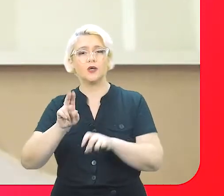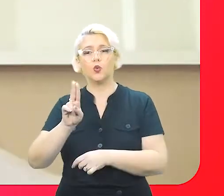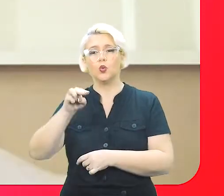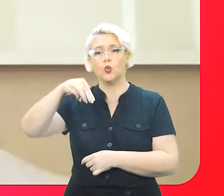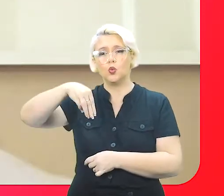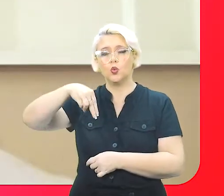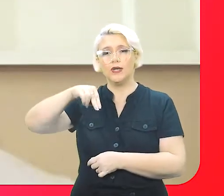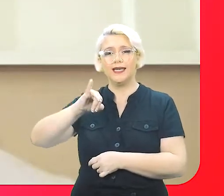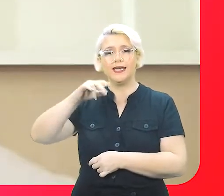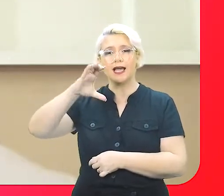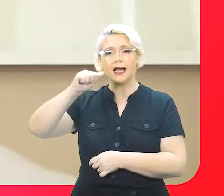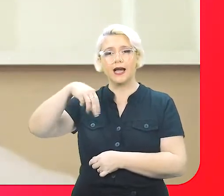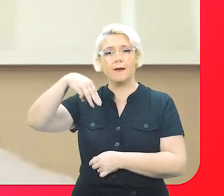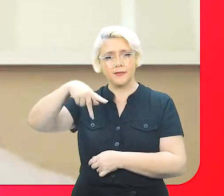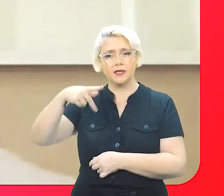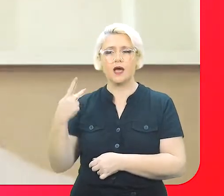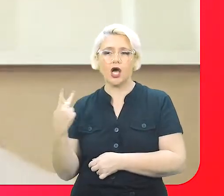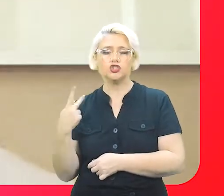tem